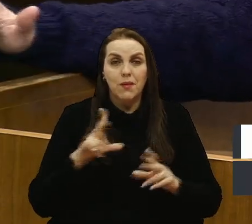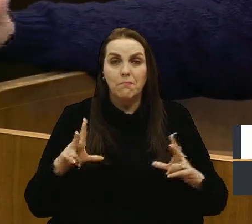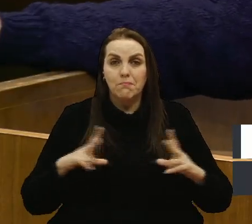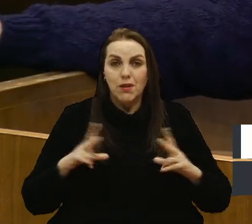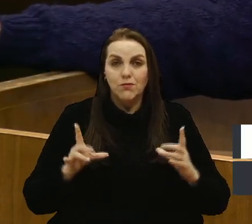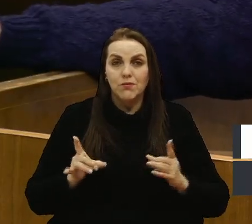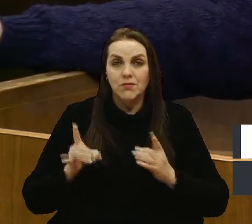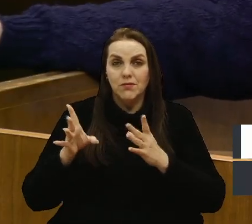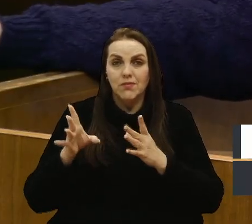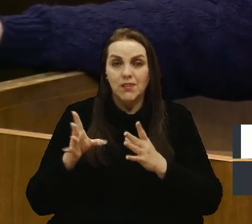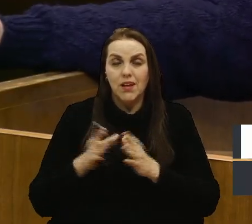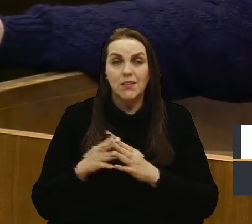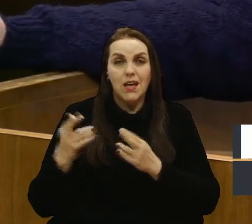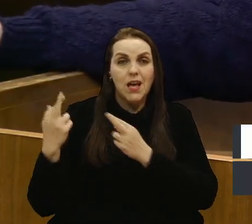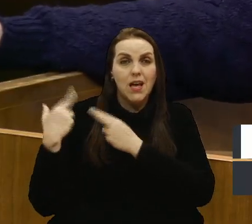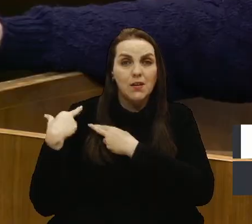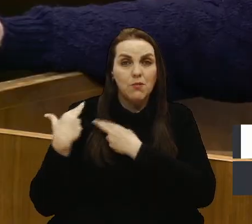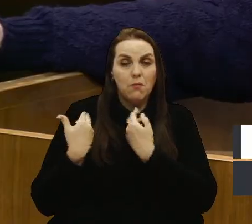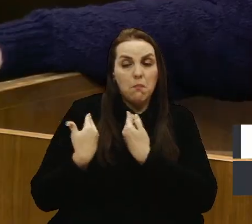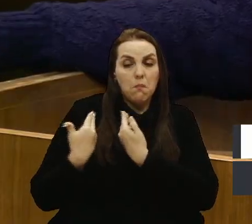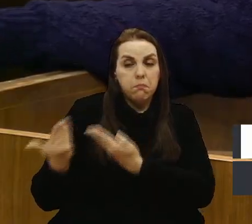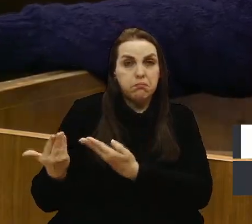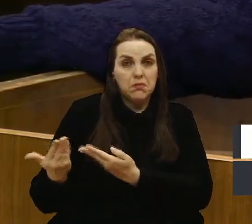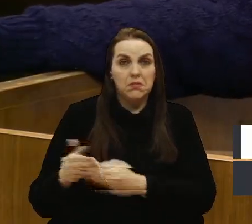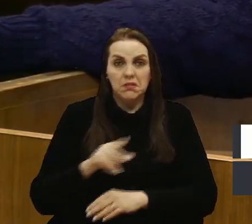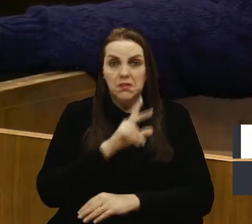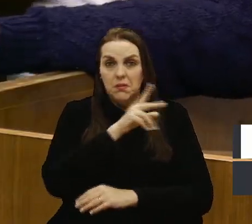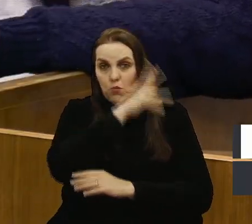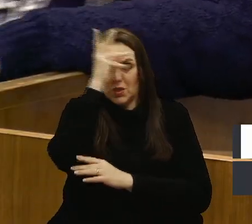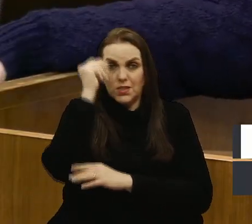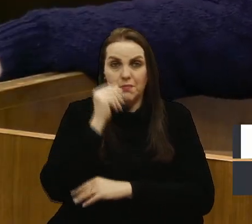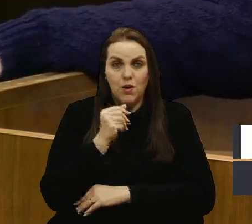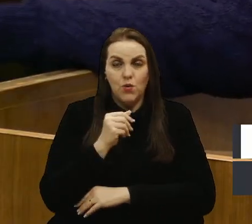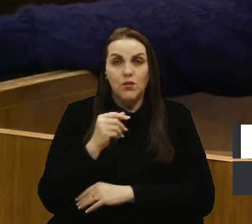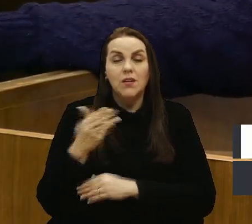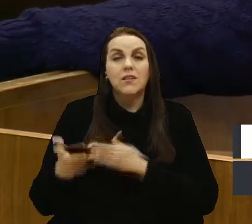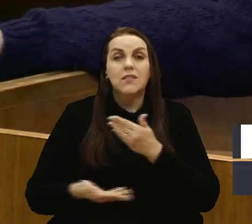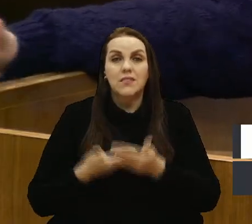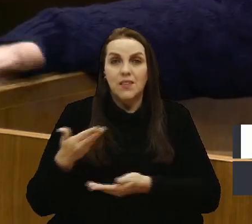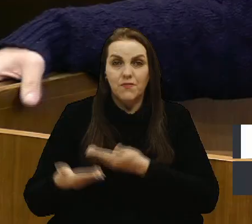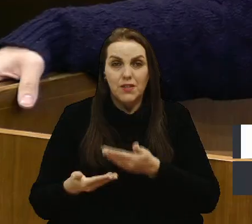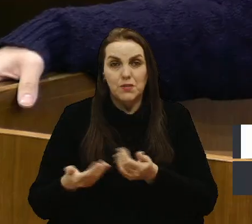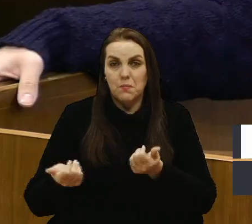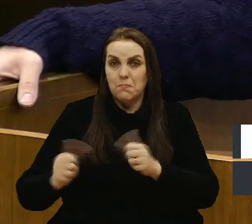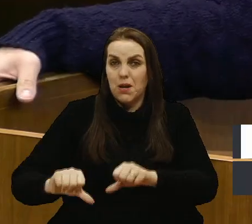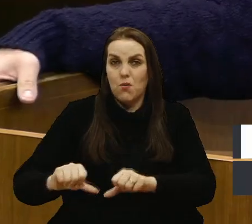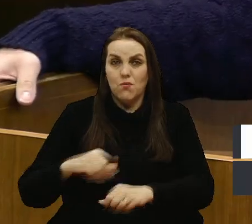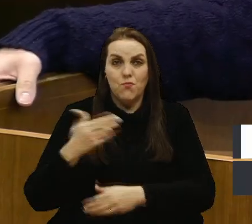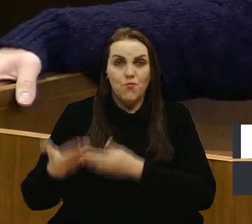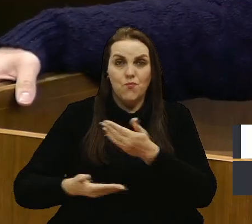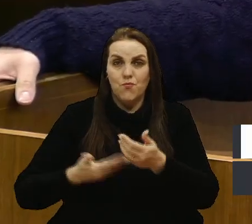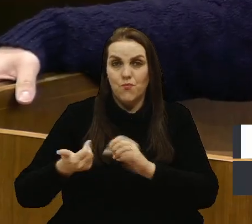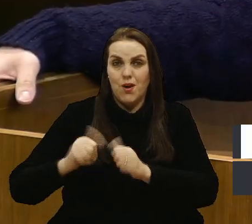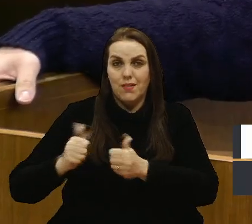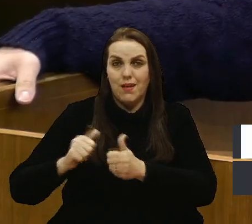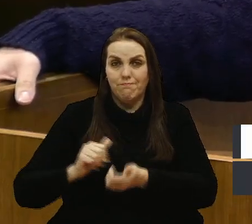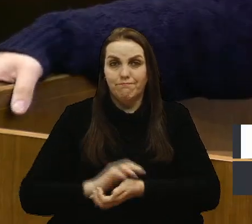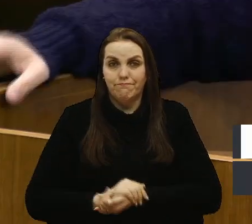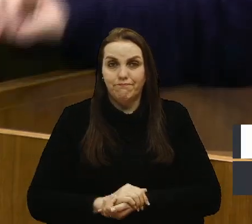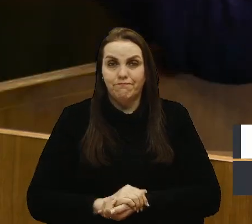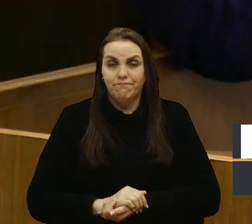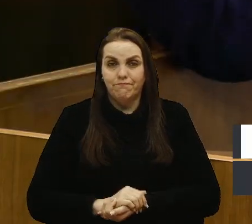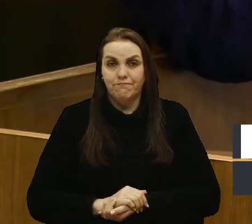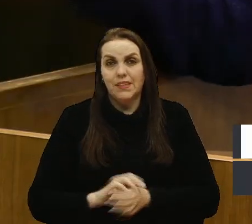para desresponsabilizar o município e que torna os serviços de má qualidade. Então, eu quero